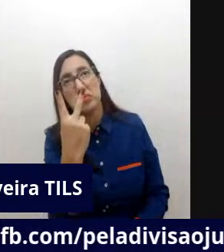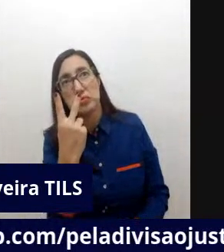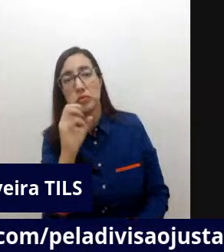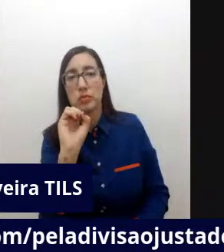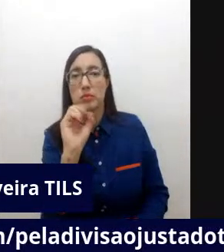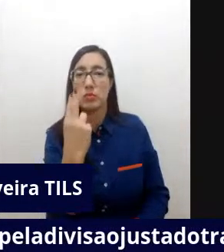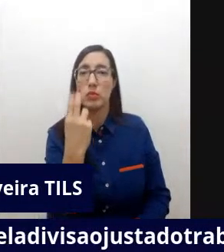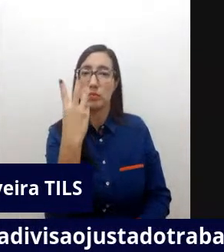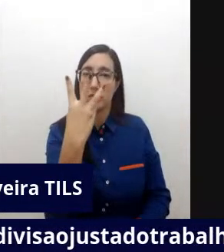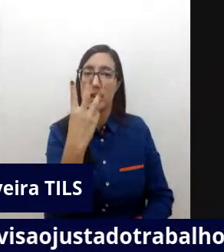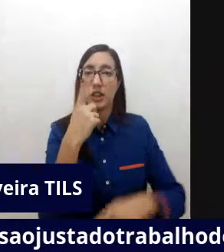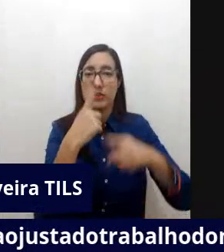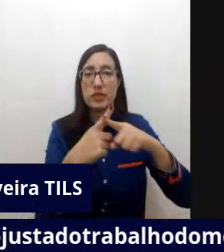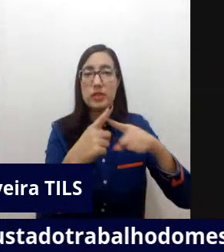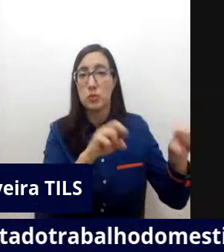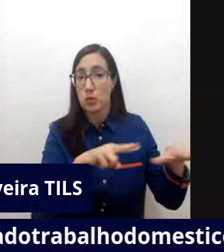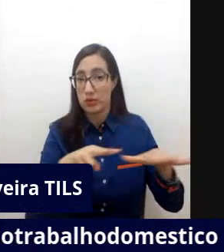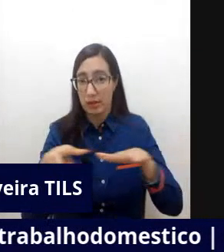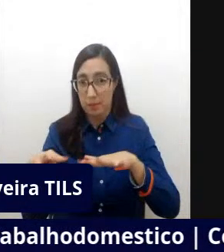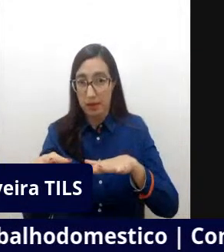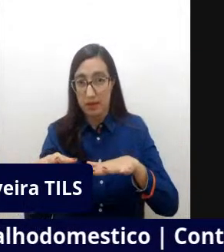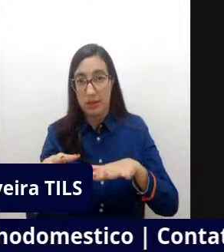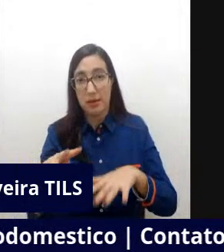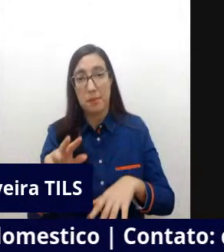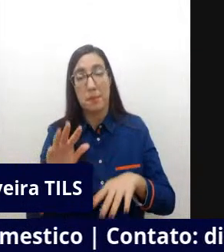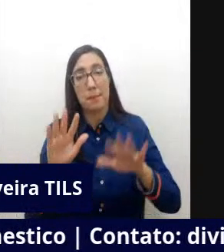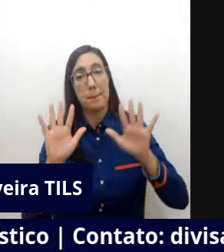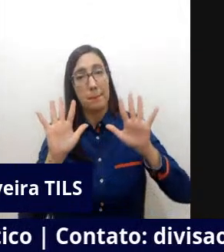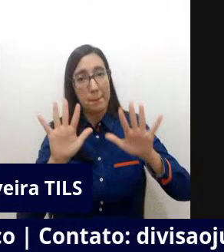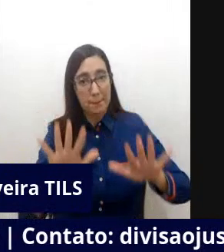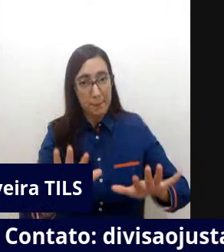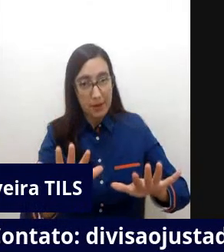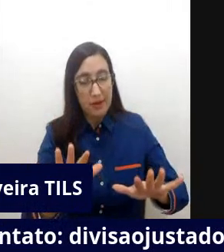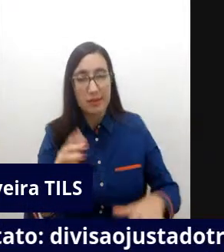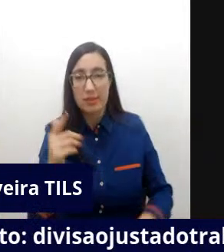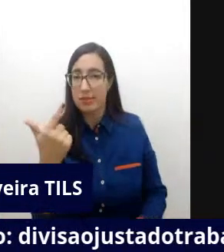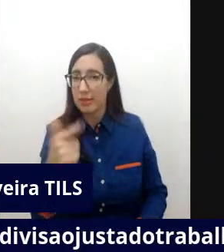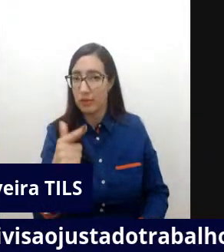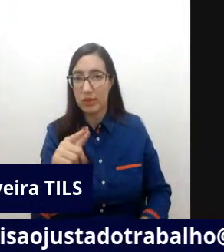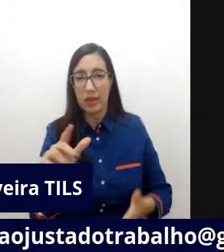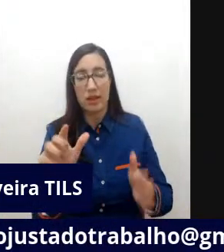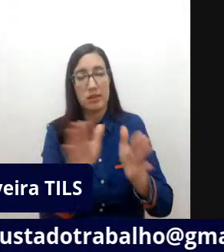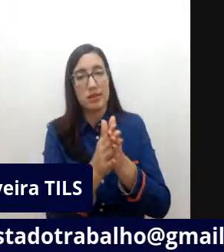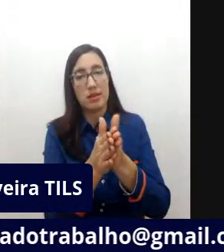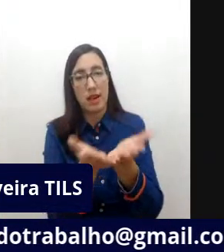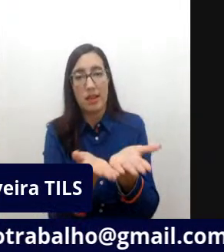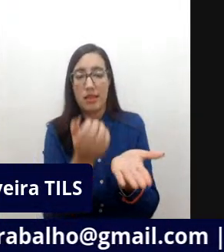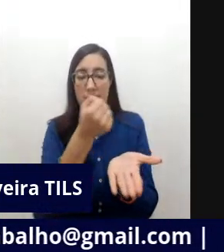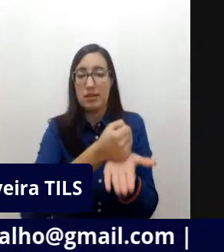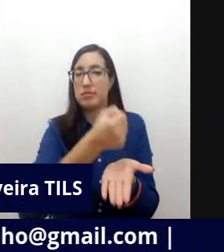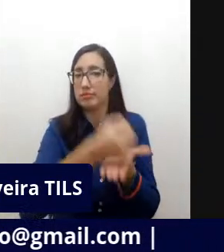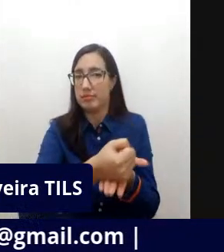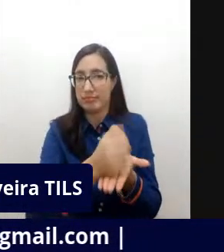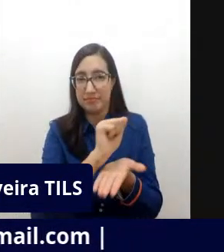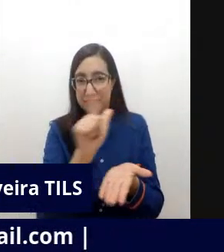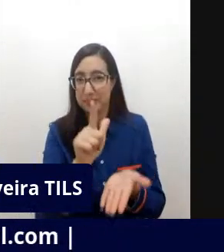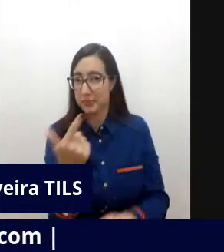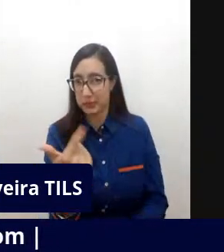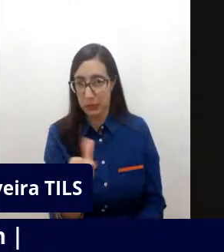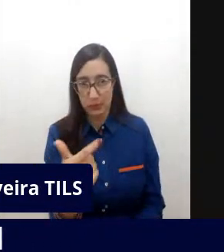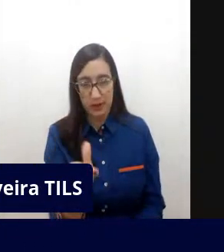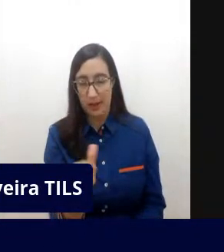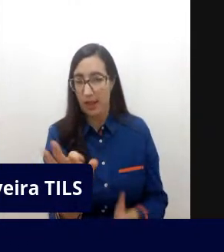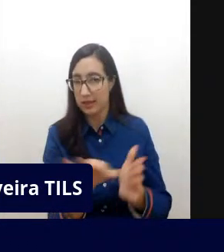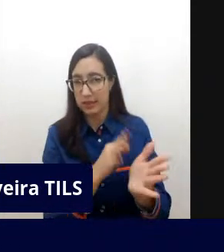é vínculo empregatício, apesar de que a federação sempre defendeu que até um dia, se você está